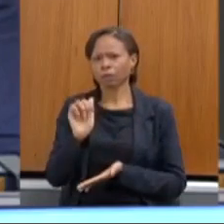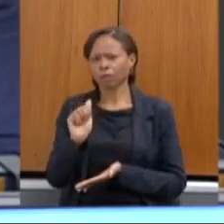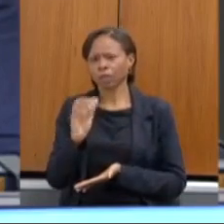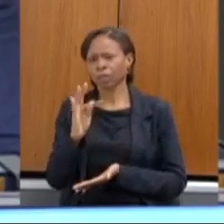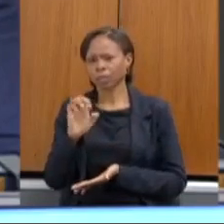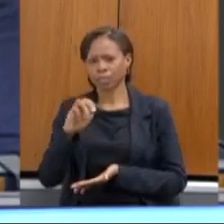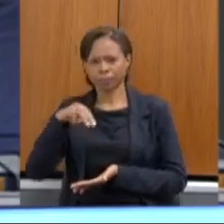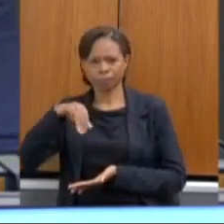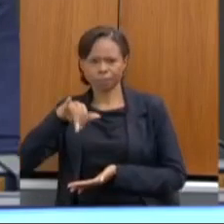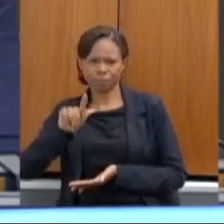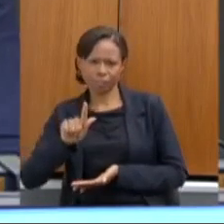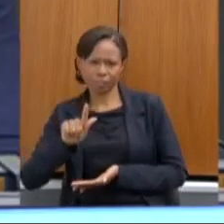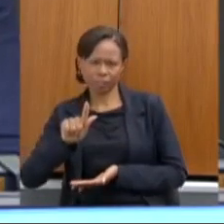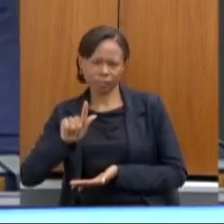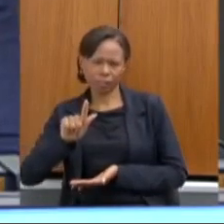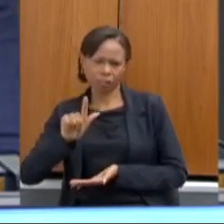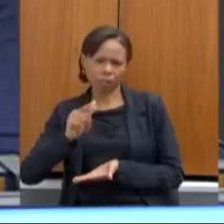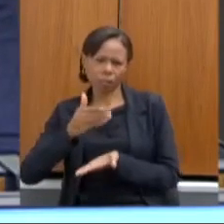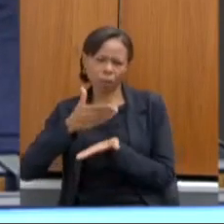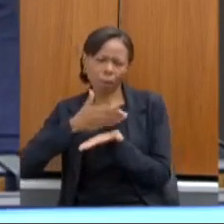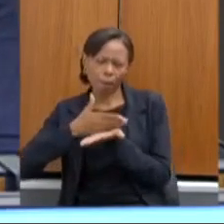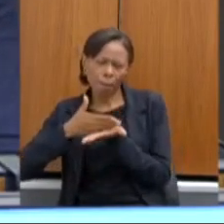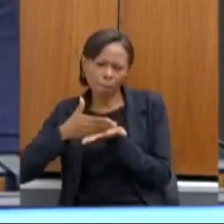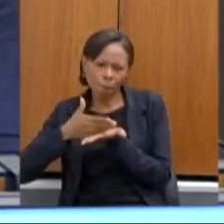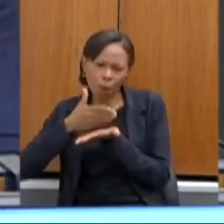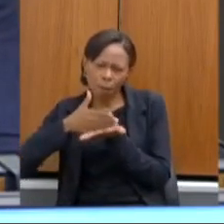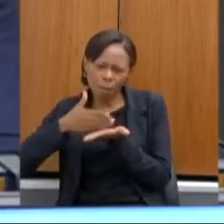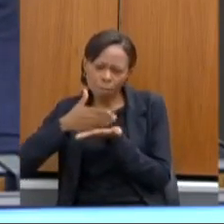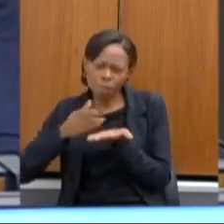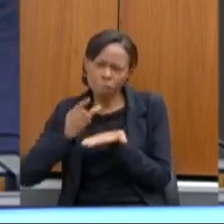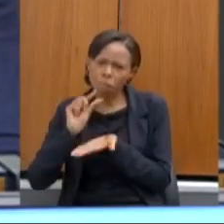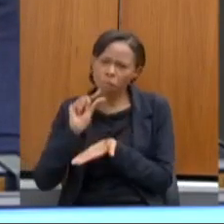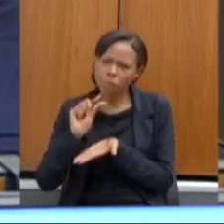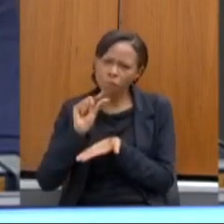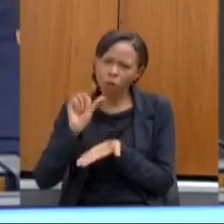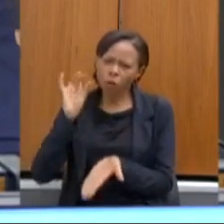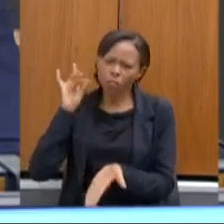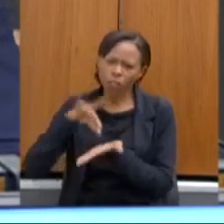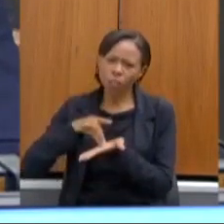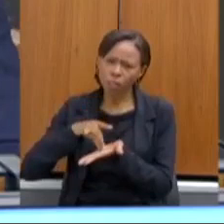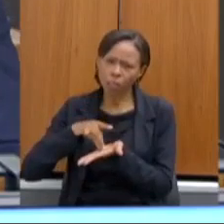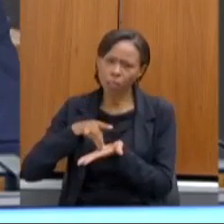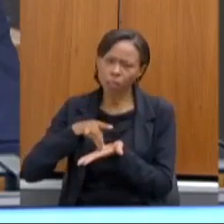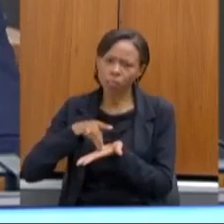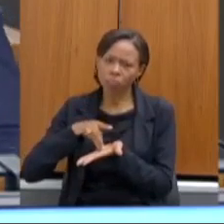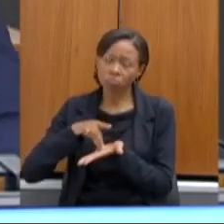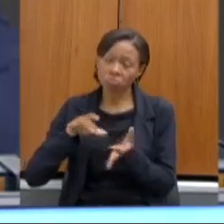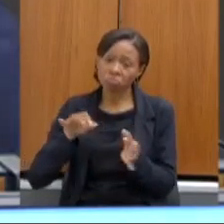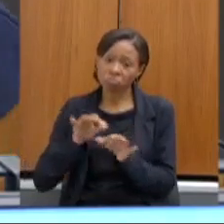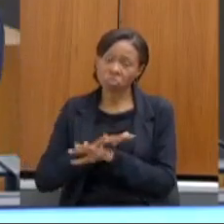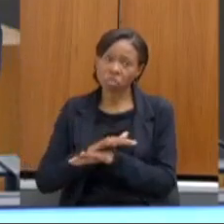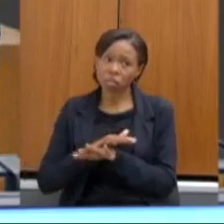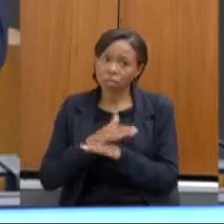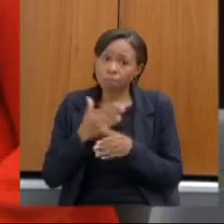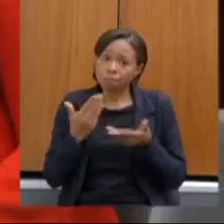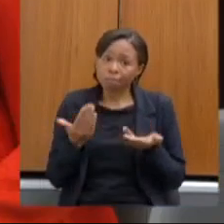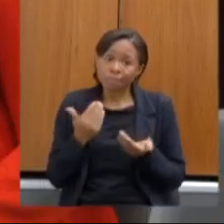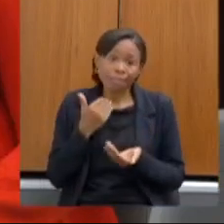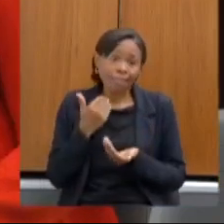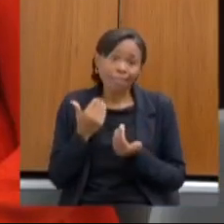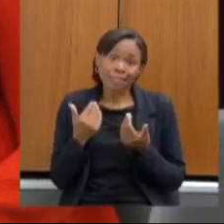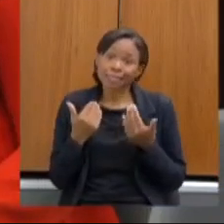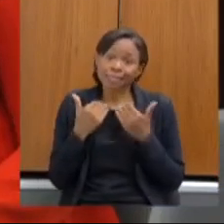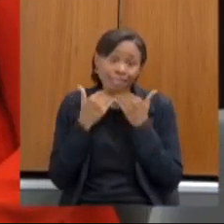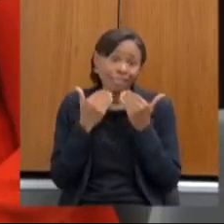uma parte muito pouca é executada de que adiantaria no momento uma uma um